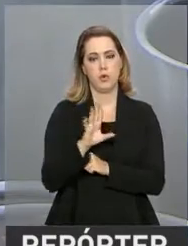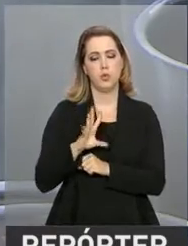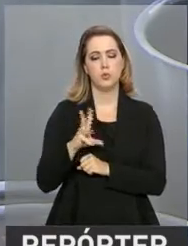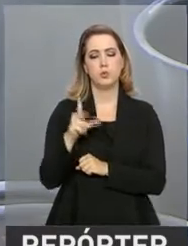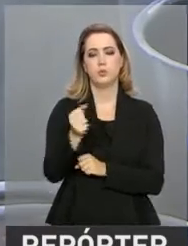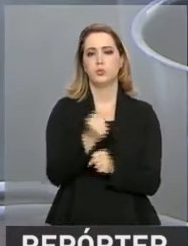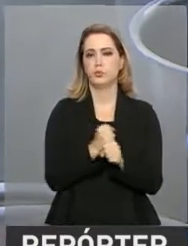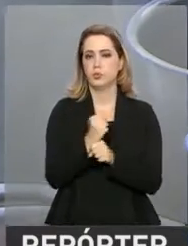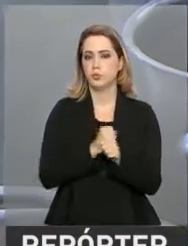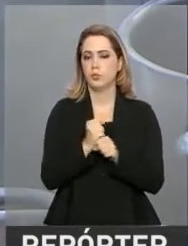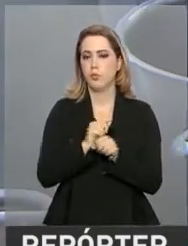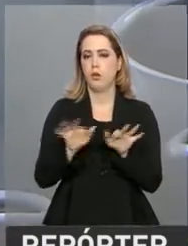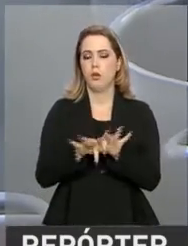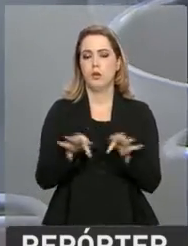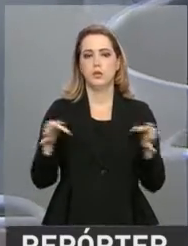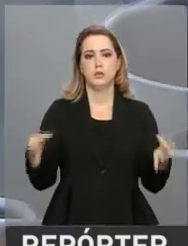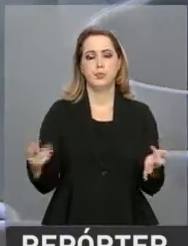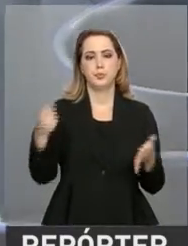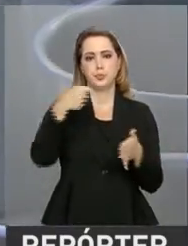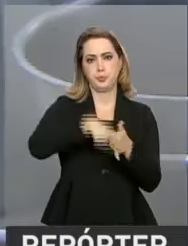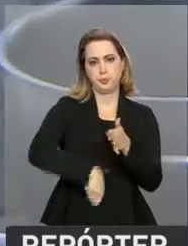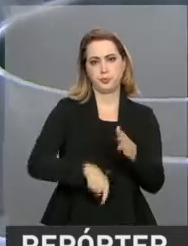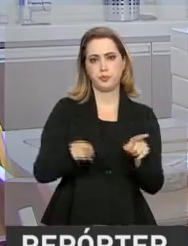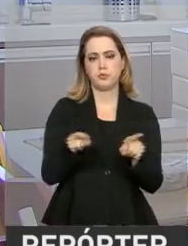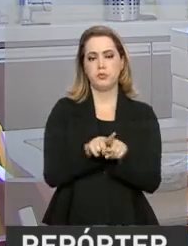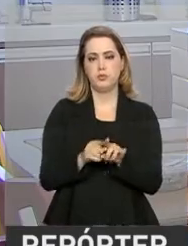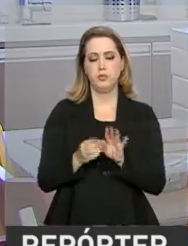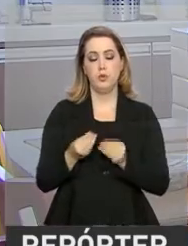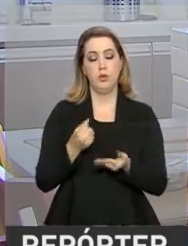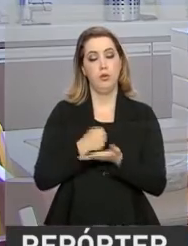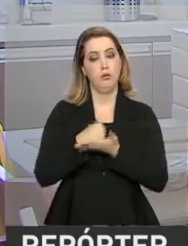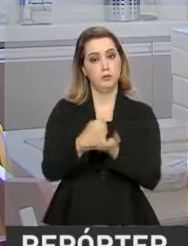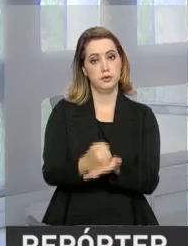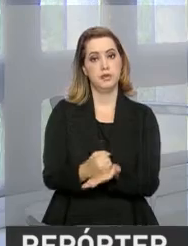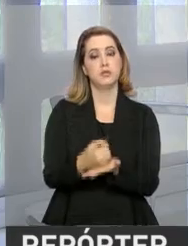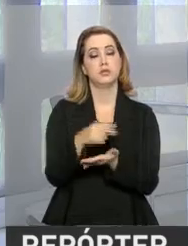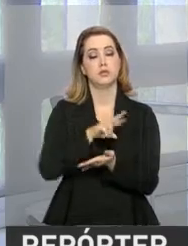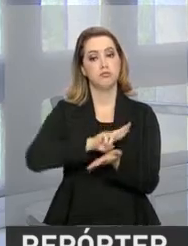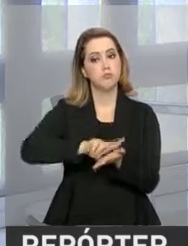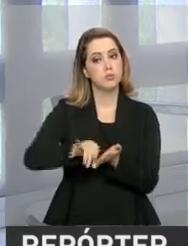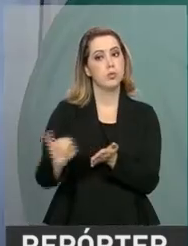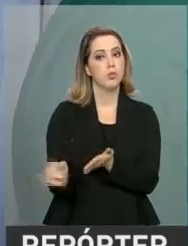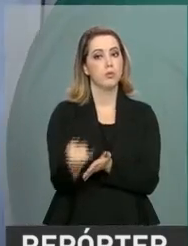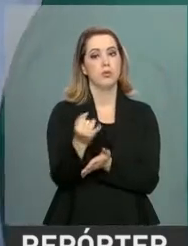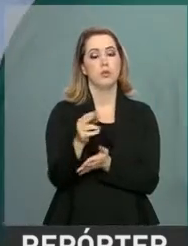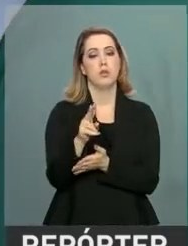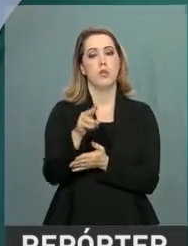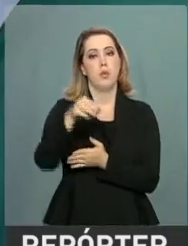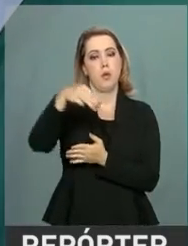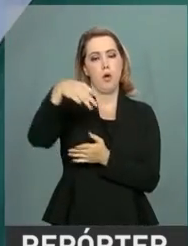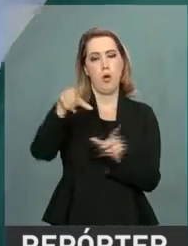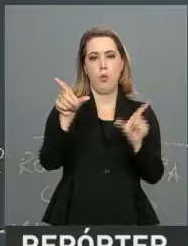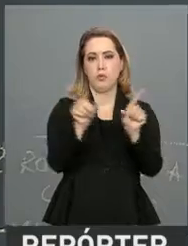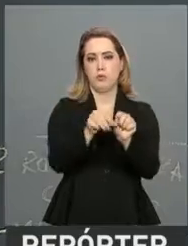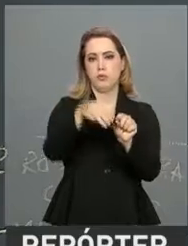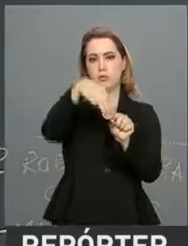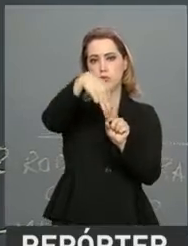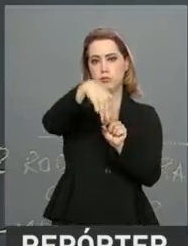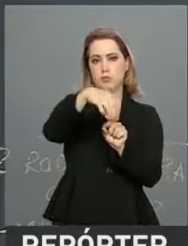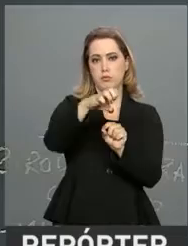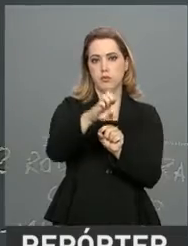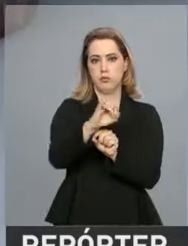são algumas vantagens oferecidas ao mei há nove meses chan e erick que enxergaram a